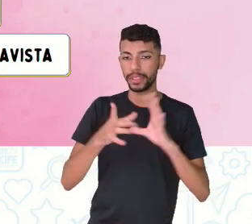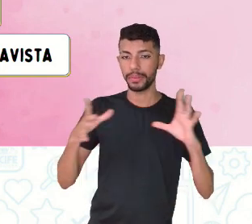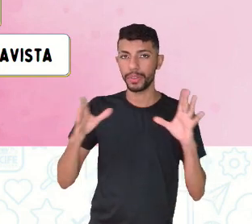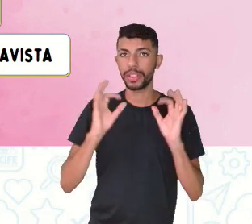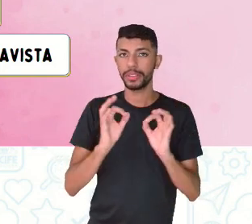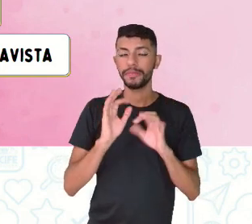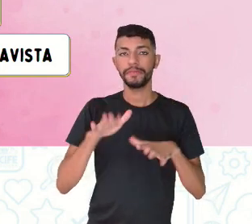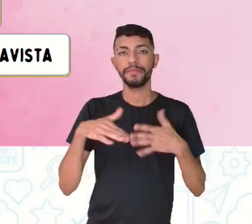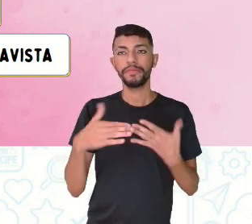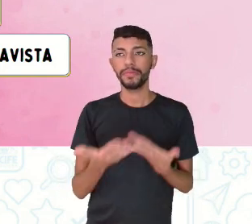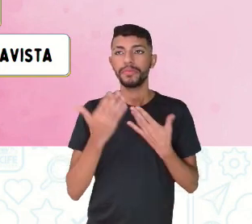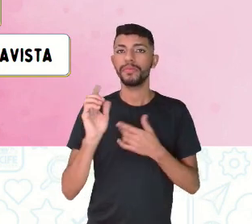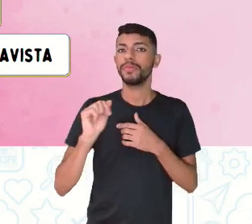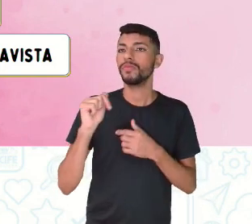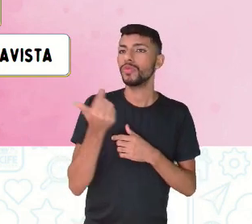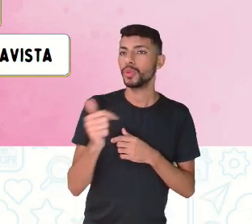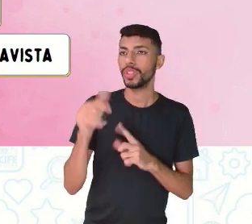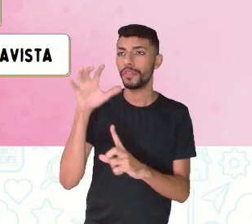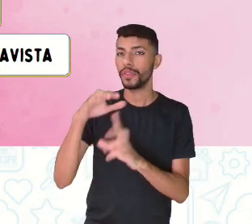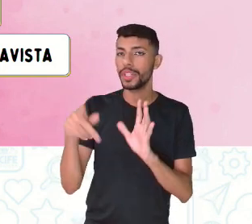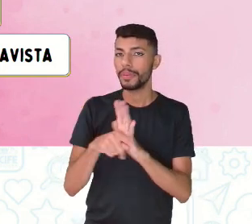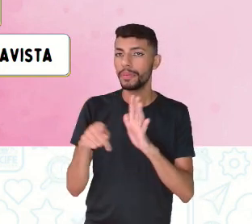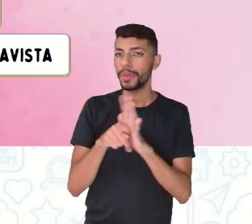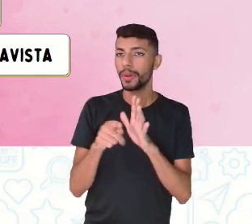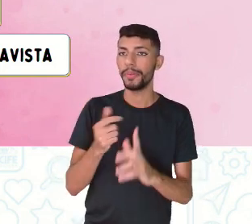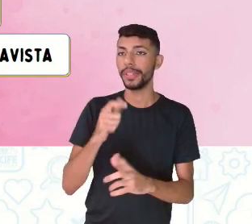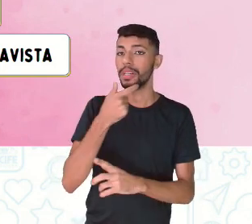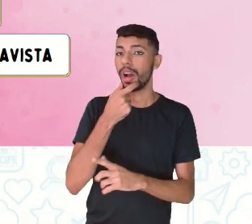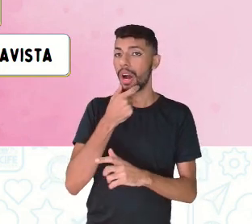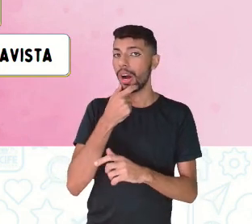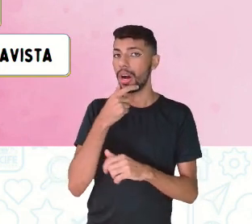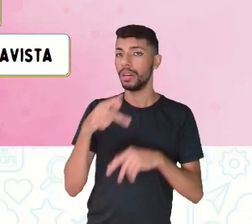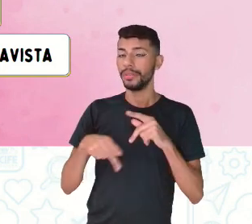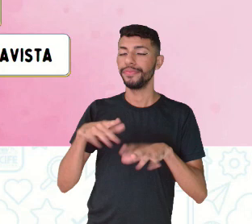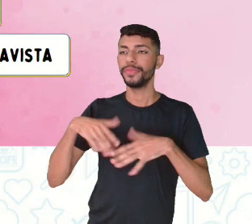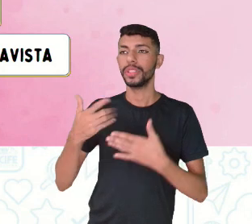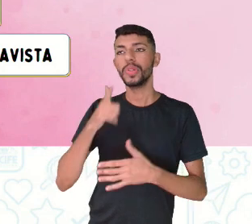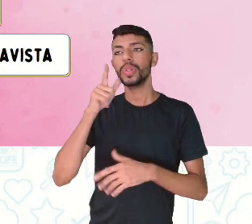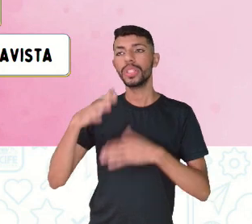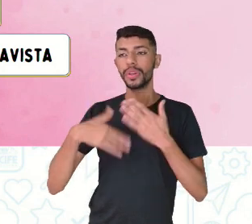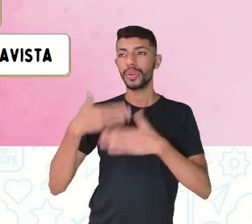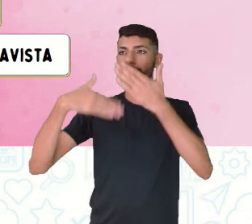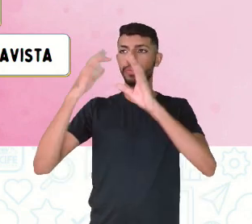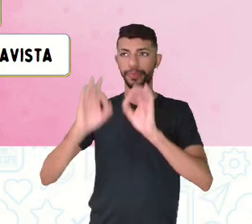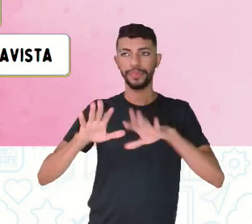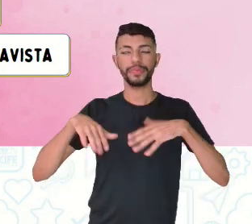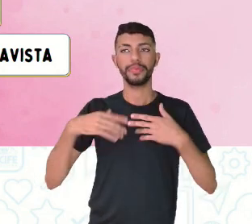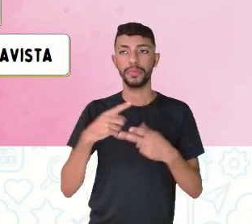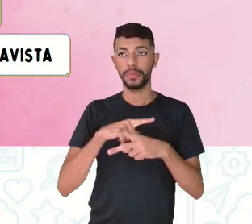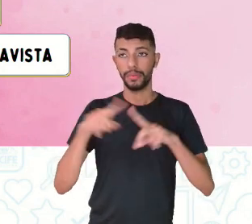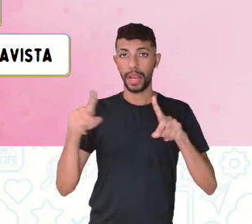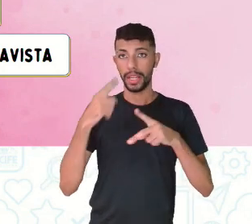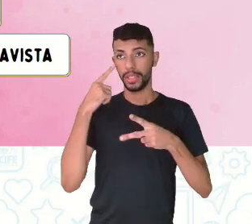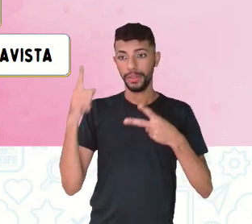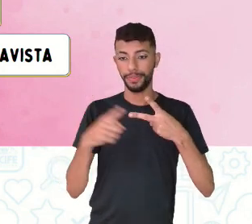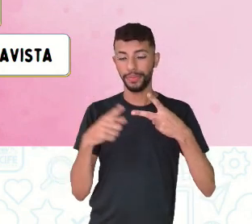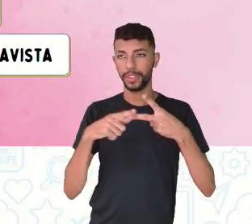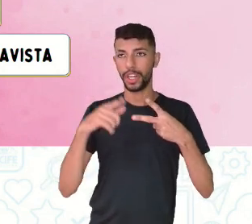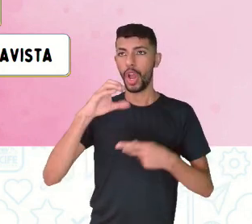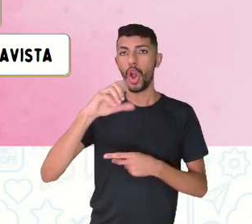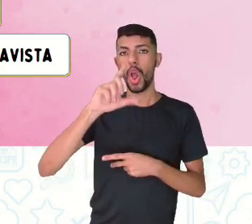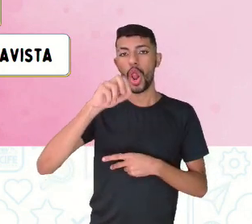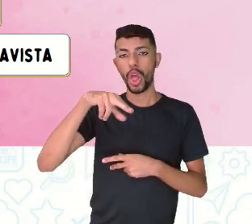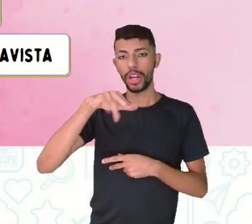tinha intervenção da coroa inglesa, eles puderam ter esse desenvolvimento. Já as colônias do sul,